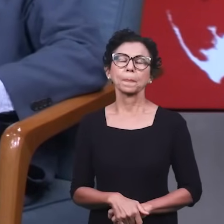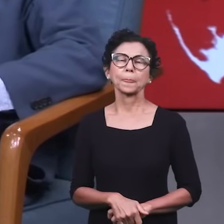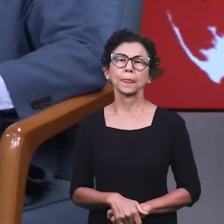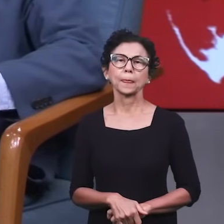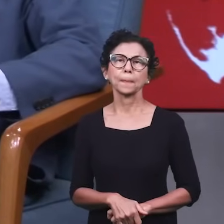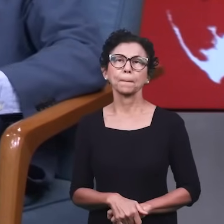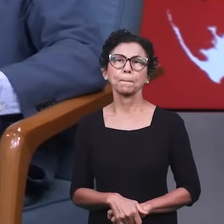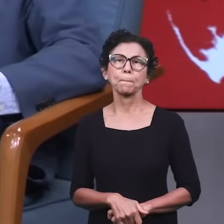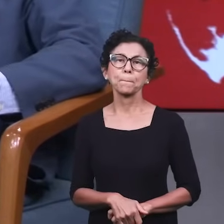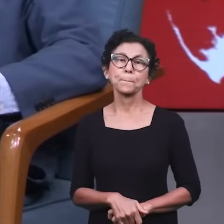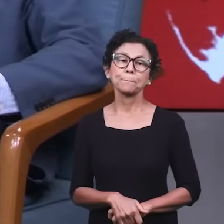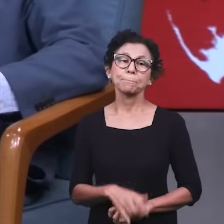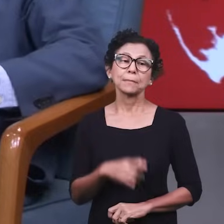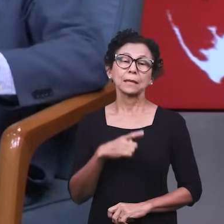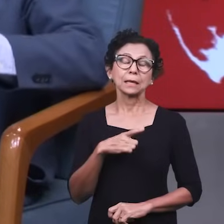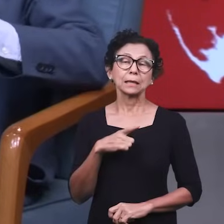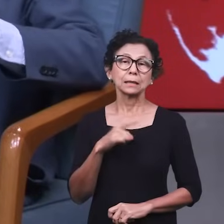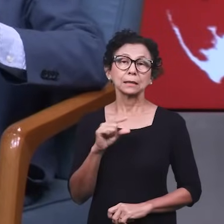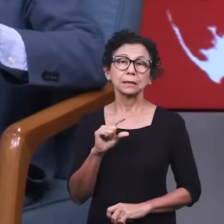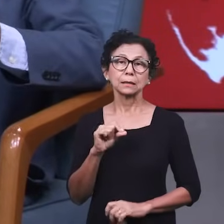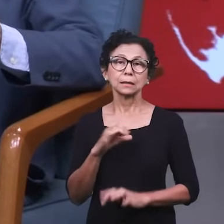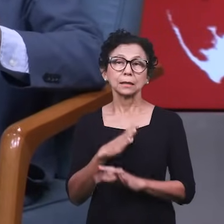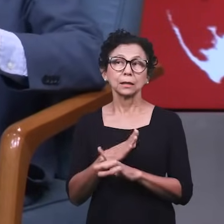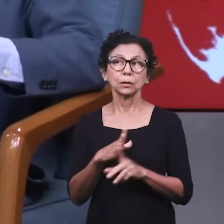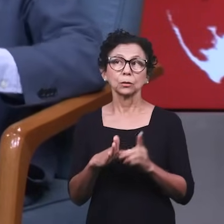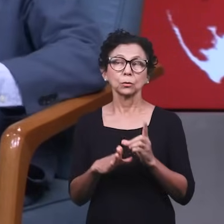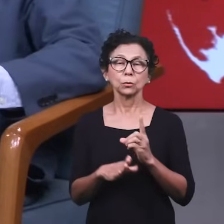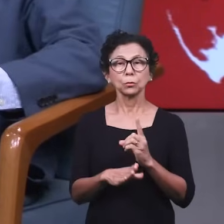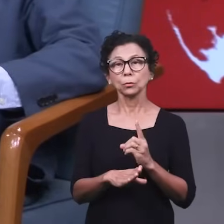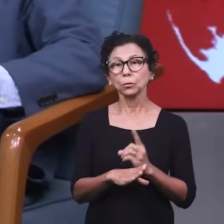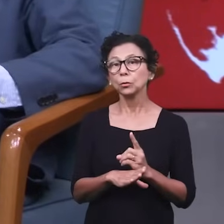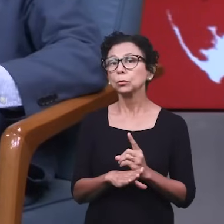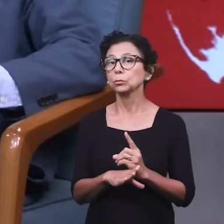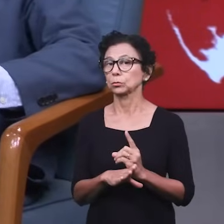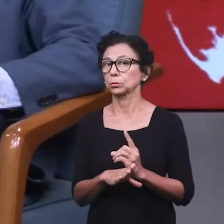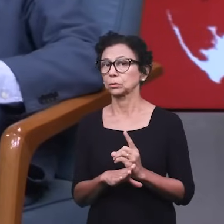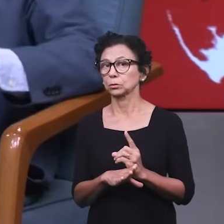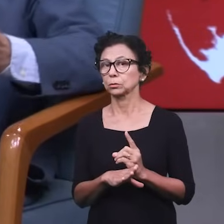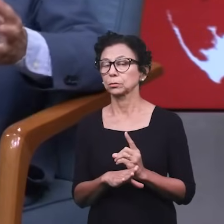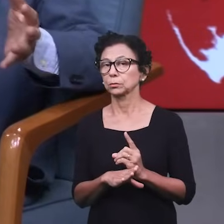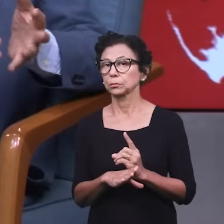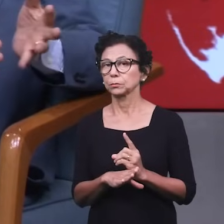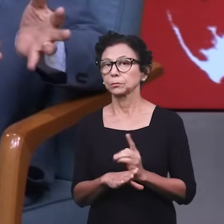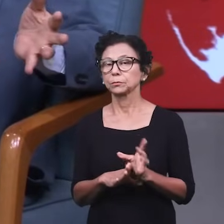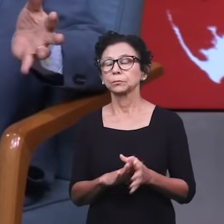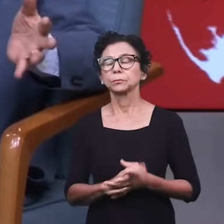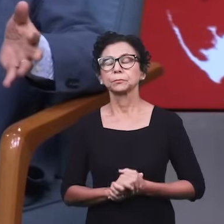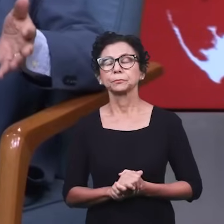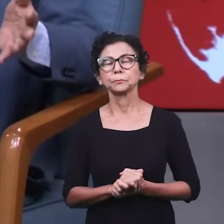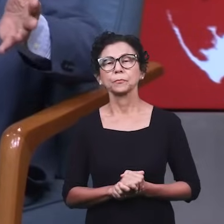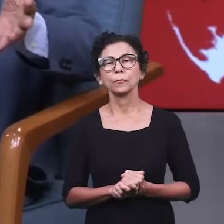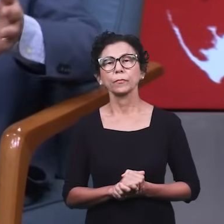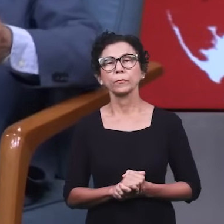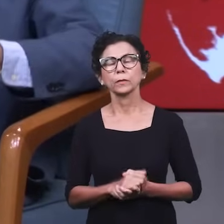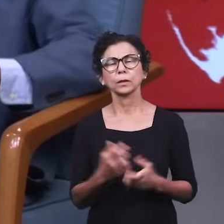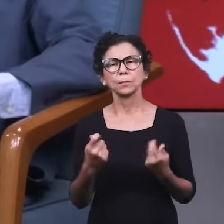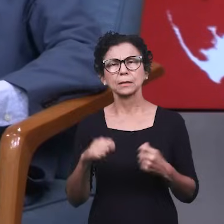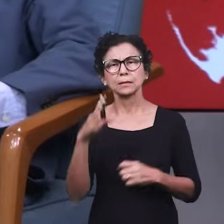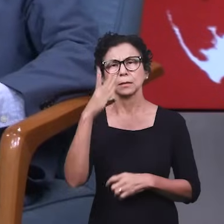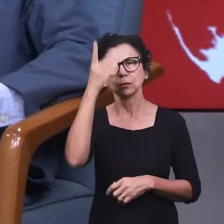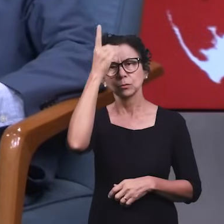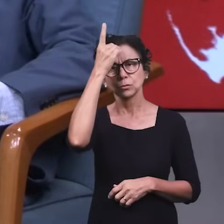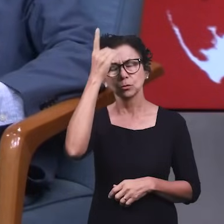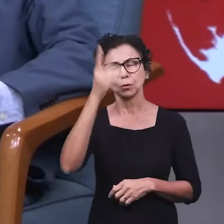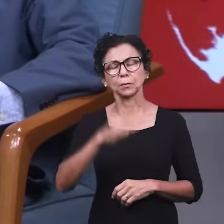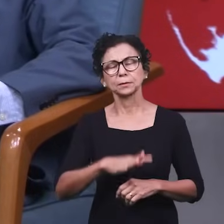não é que você não pode prescindir do dom espiritual. A nossa experiência com o batismo, quando você vai